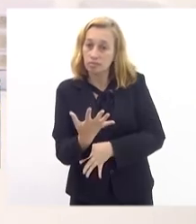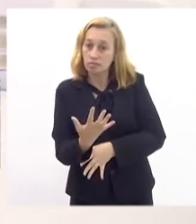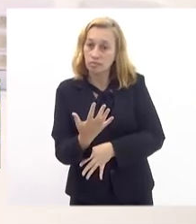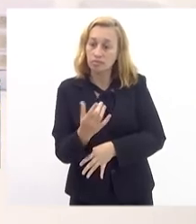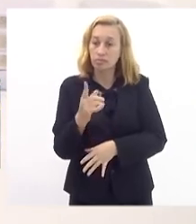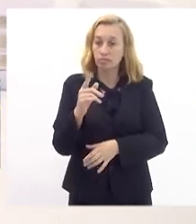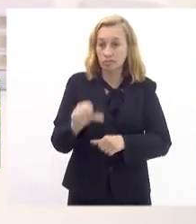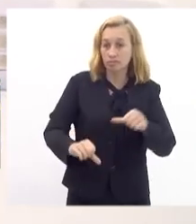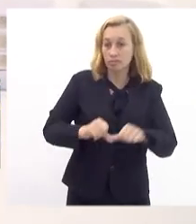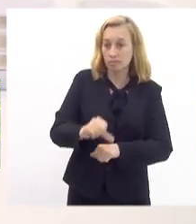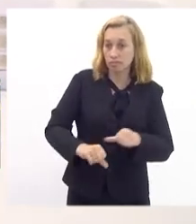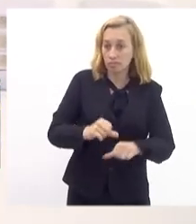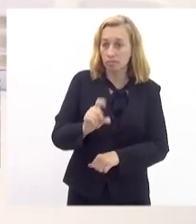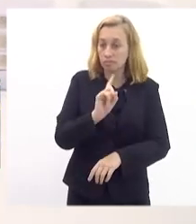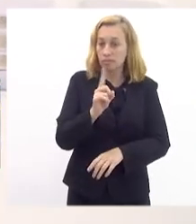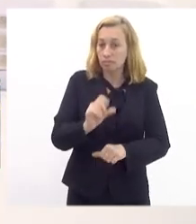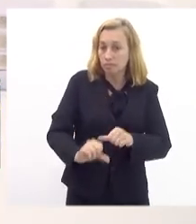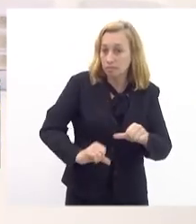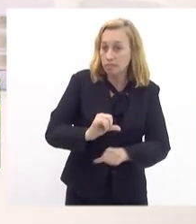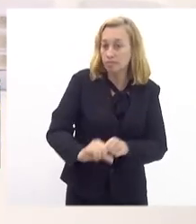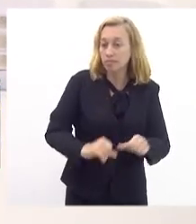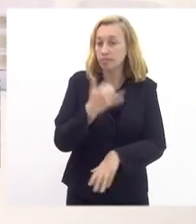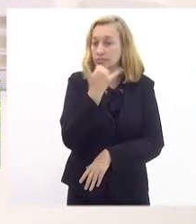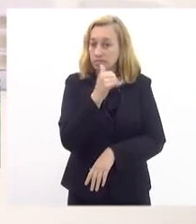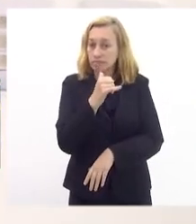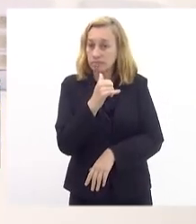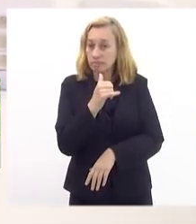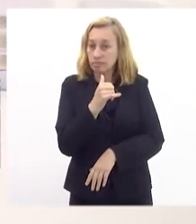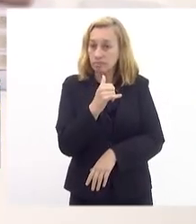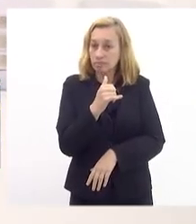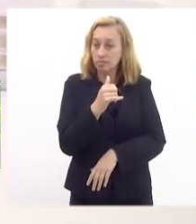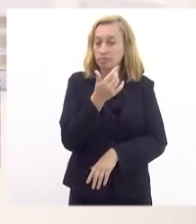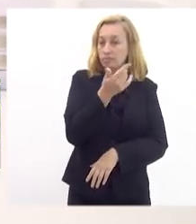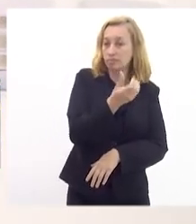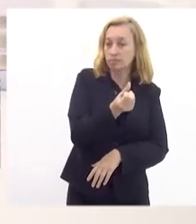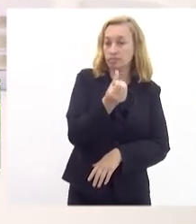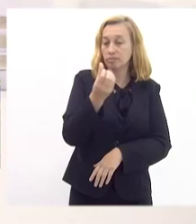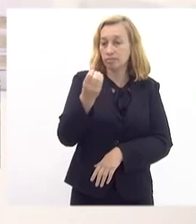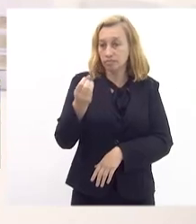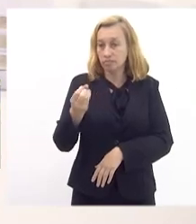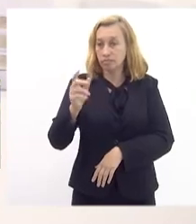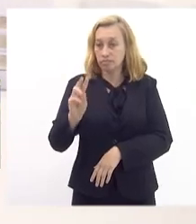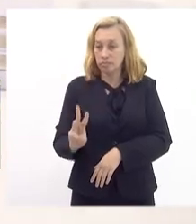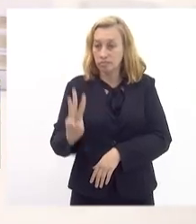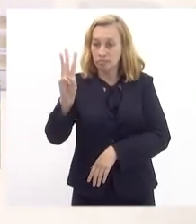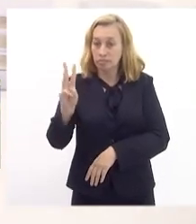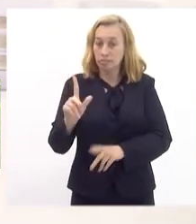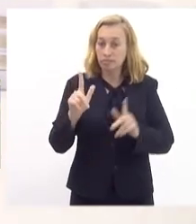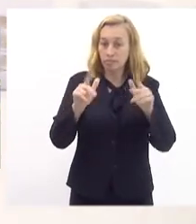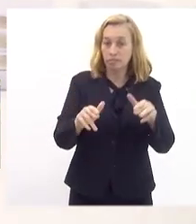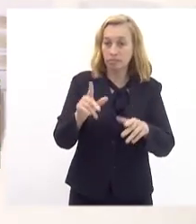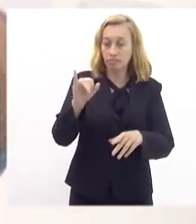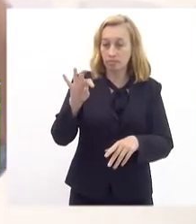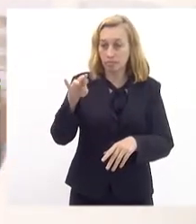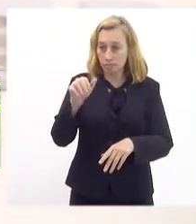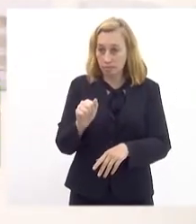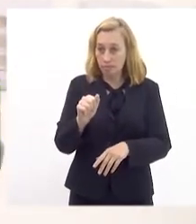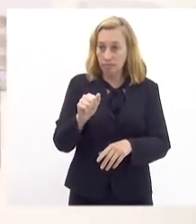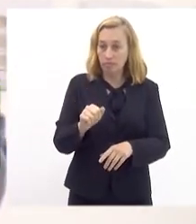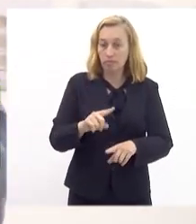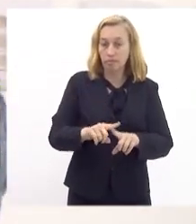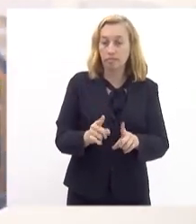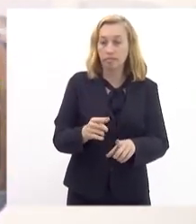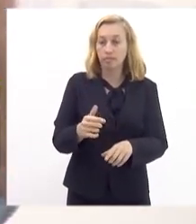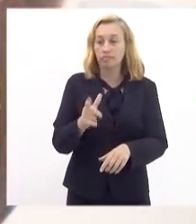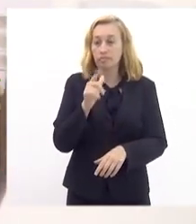faz o sistema de geração principalmente não só para tirar energia e sistema o sistema de 600 megawatts equivalente uma Angra 1 mas como seguro na